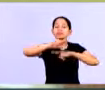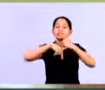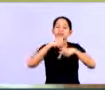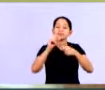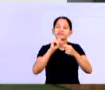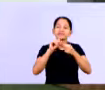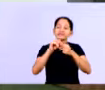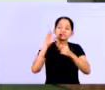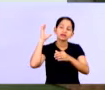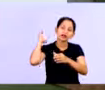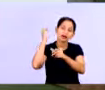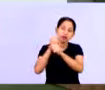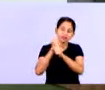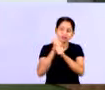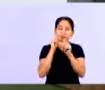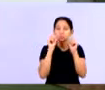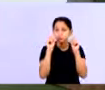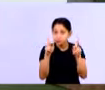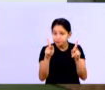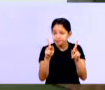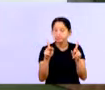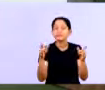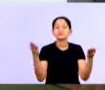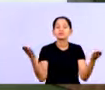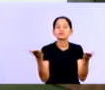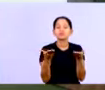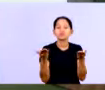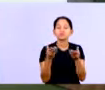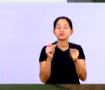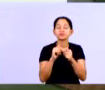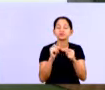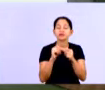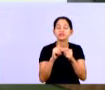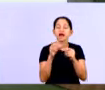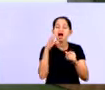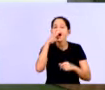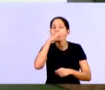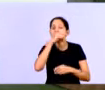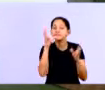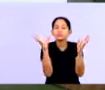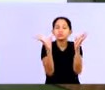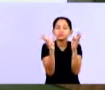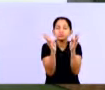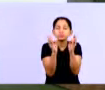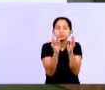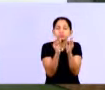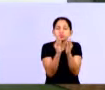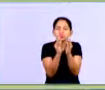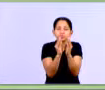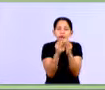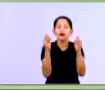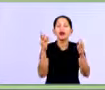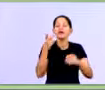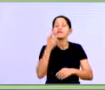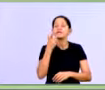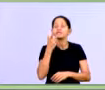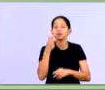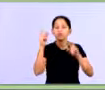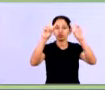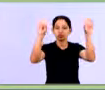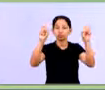para a questão. Ótimo. Então vamos lá, Denise, para a nossa revisão. Na aula de hoje, nós falamos sobre a taxa mínima